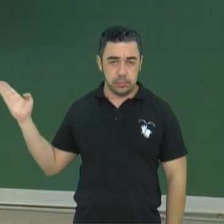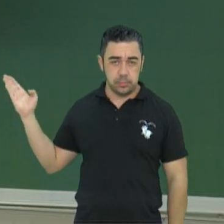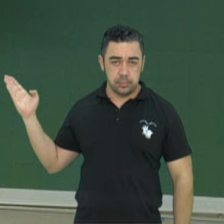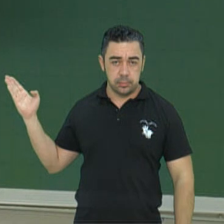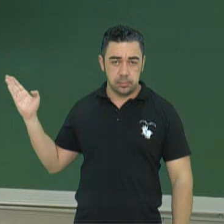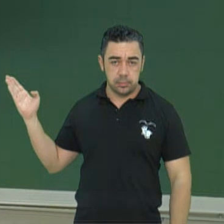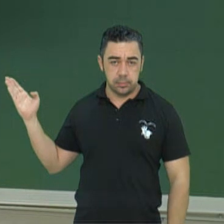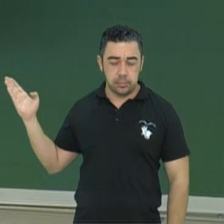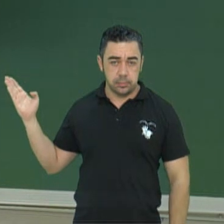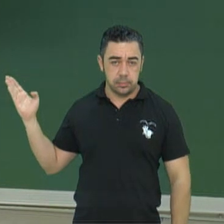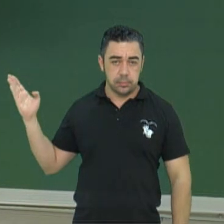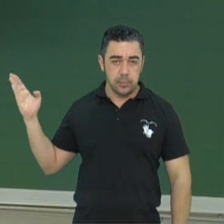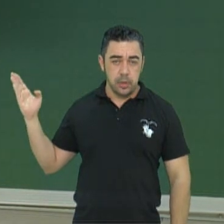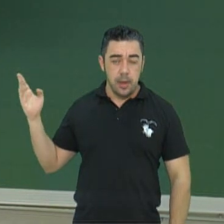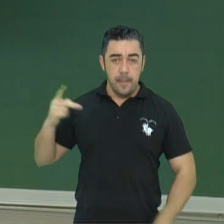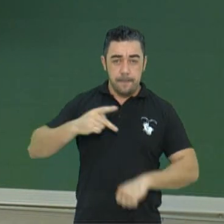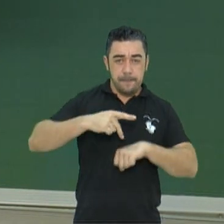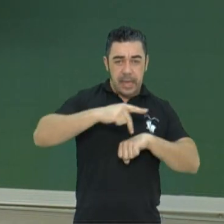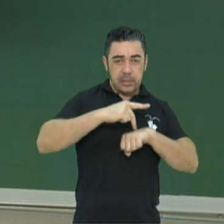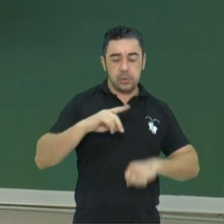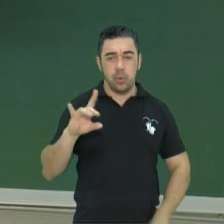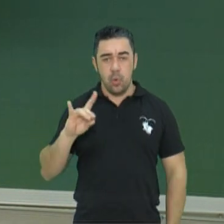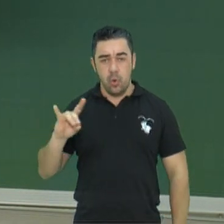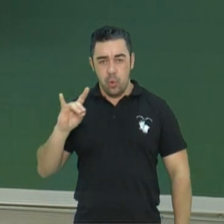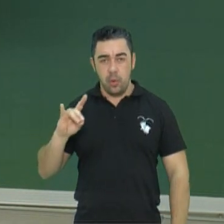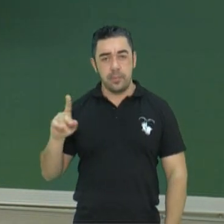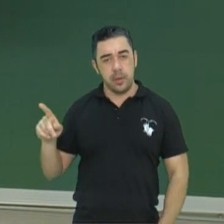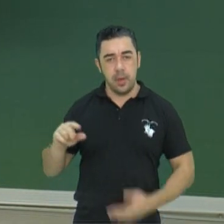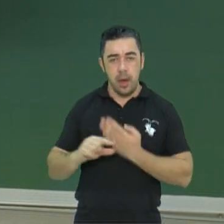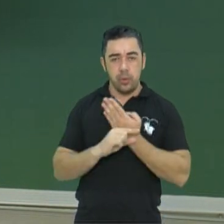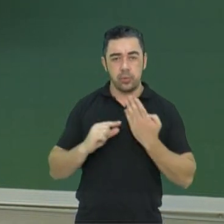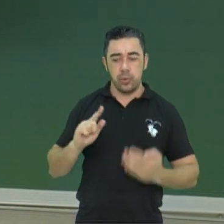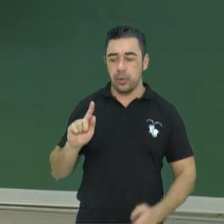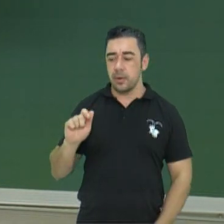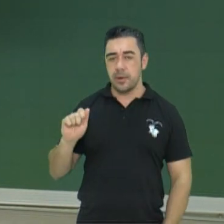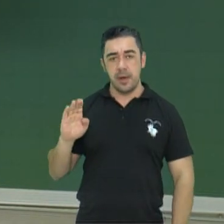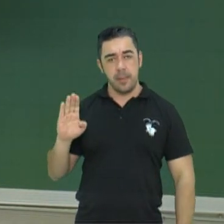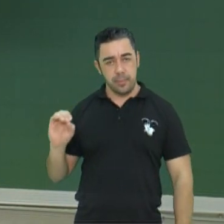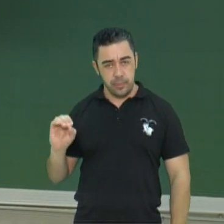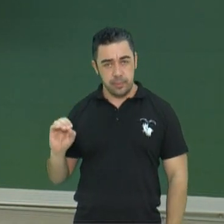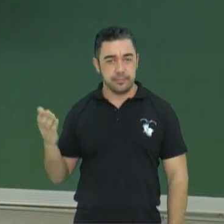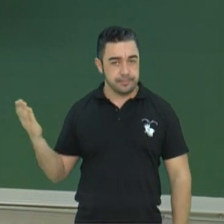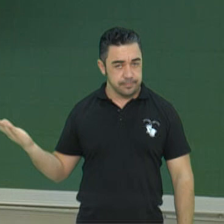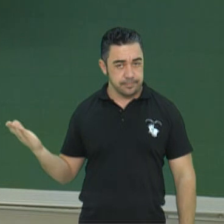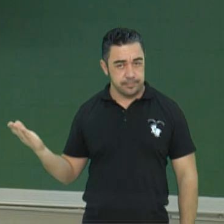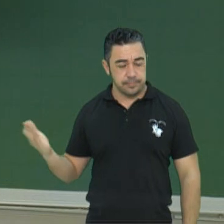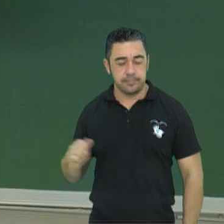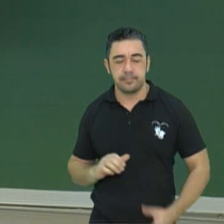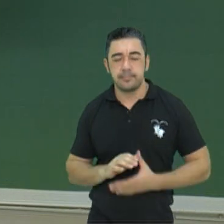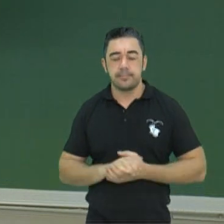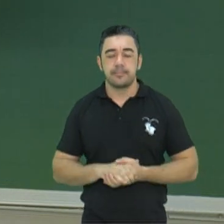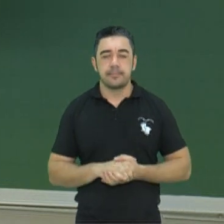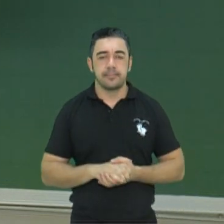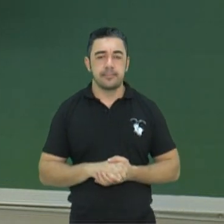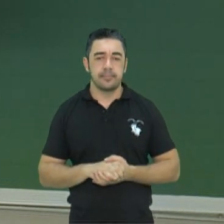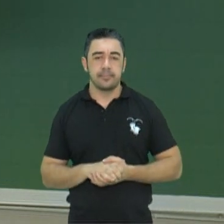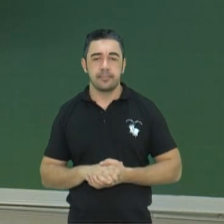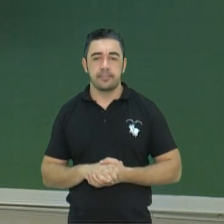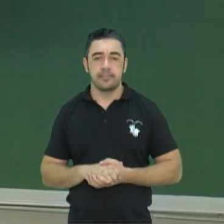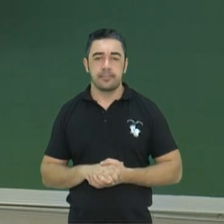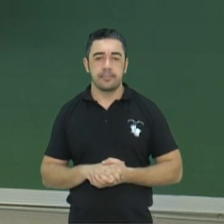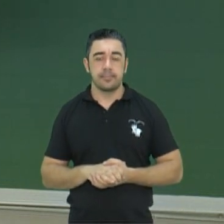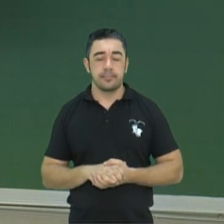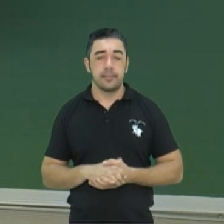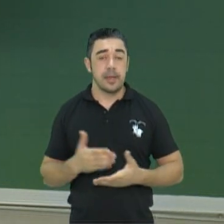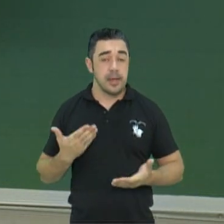de Gabo? Aprendemos um pouquinho sobre a Colômbia, onde nasceu o Gabriel Garcia Marques, ou Gabo, que é a mesma pessoa.